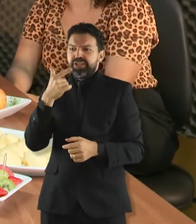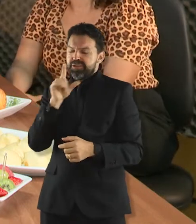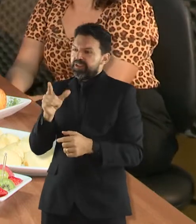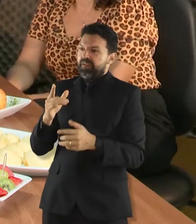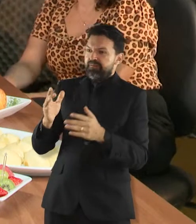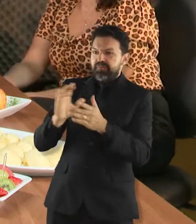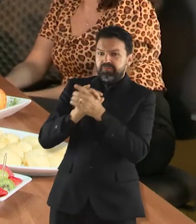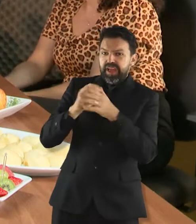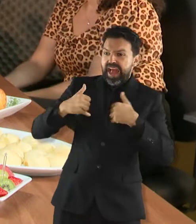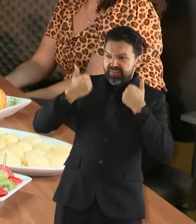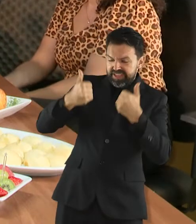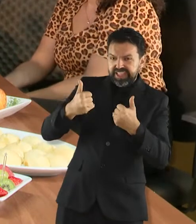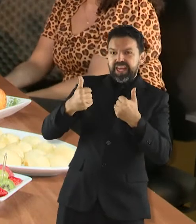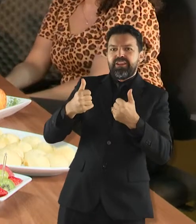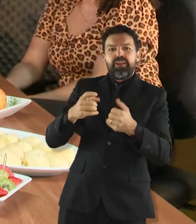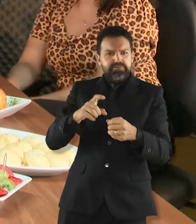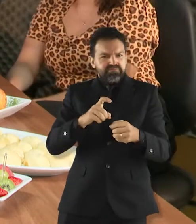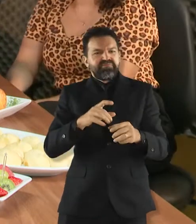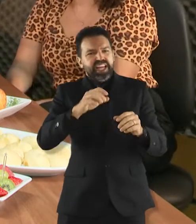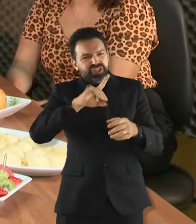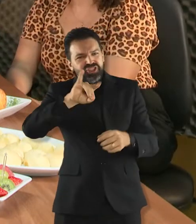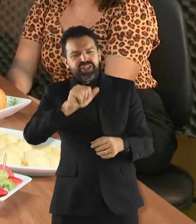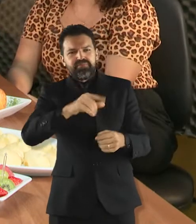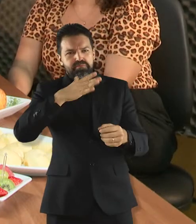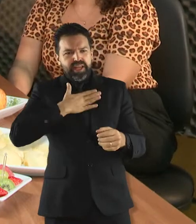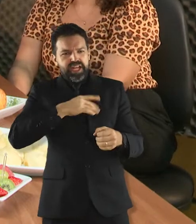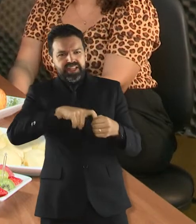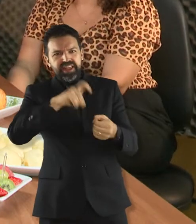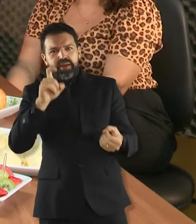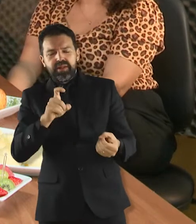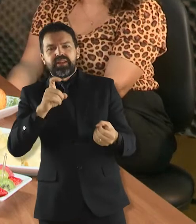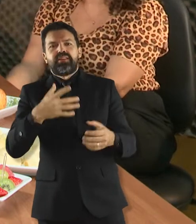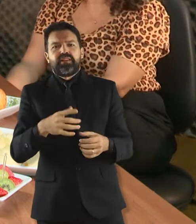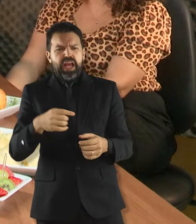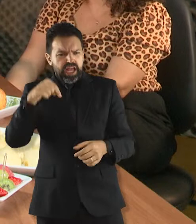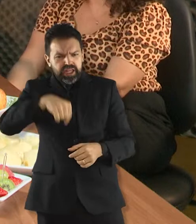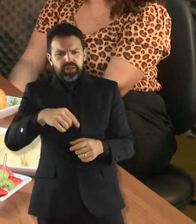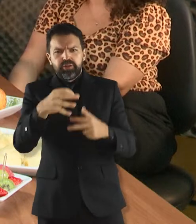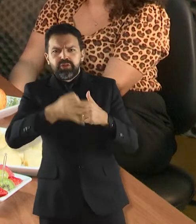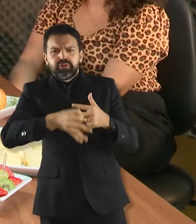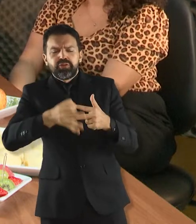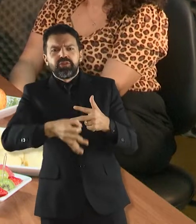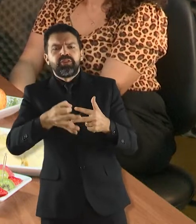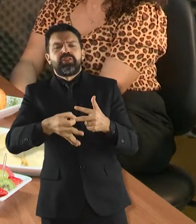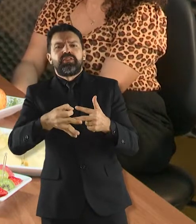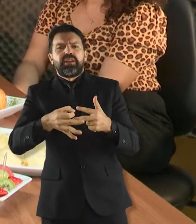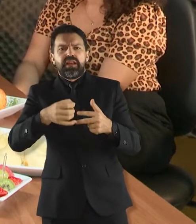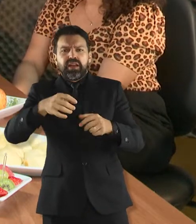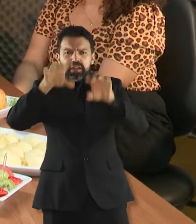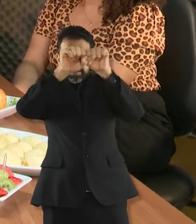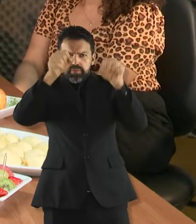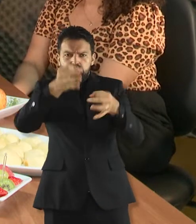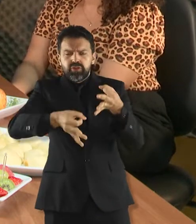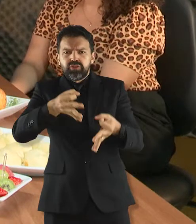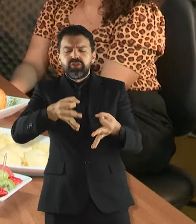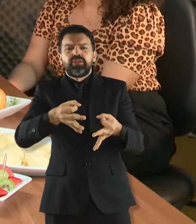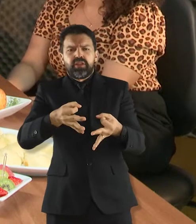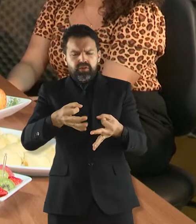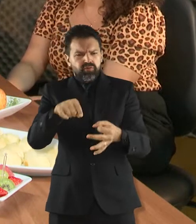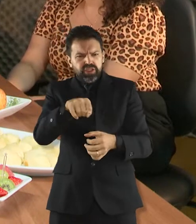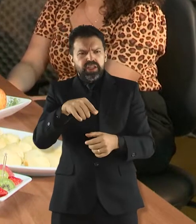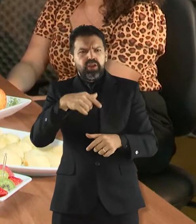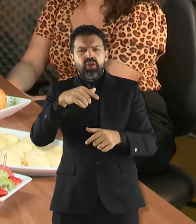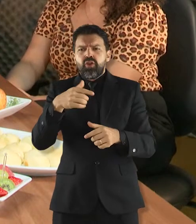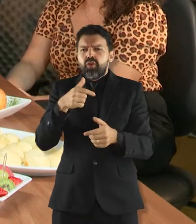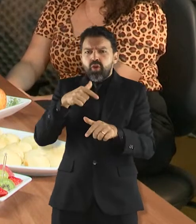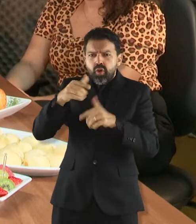independência. E aqui no tribunal você já chegou e já foi trabalhar diretamente já na vara de violência doméstica,